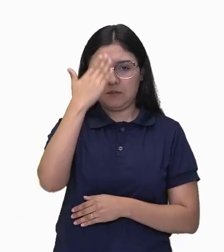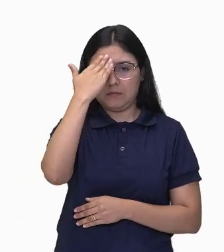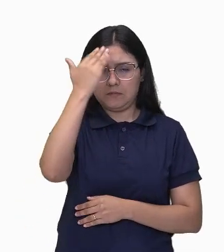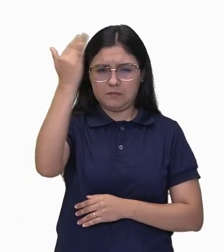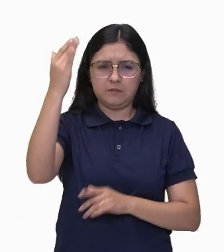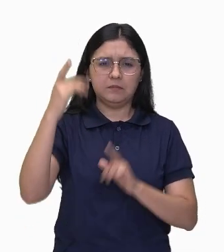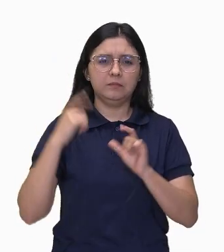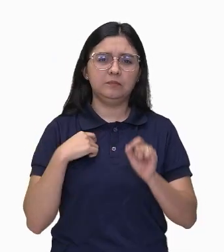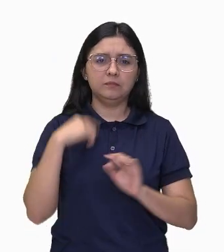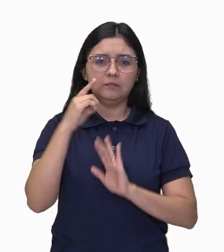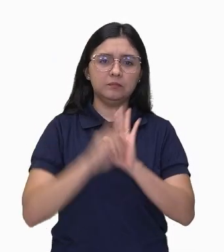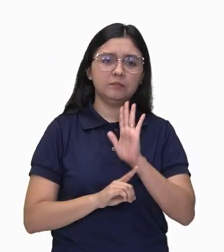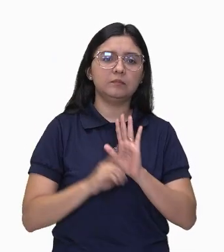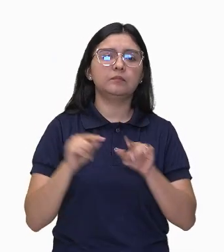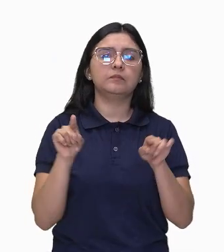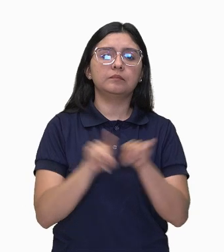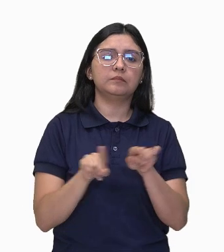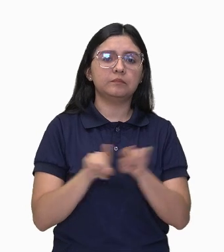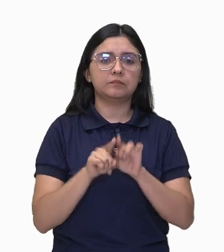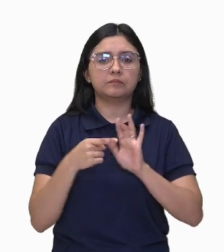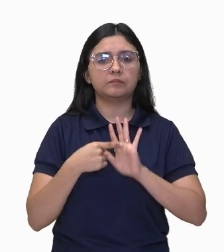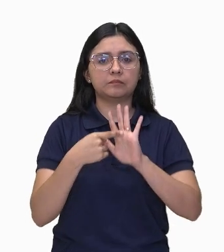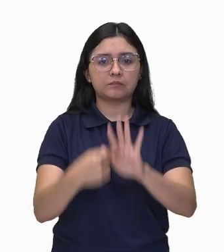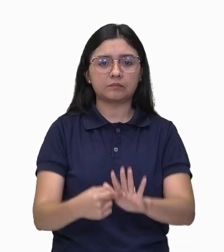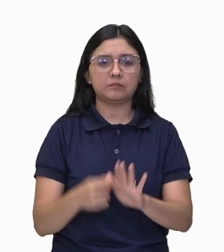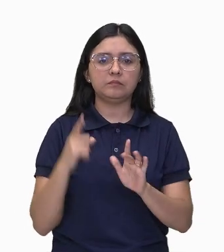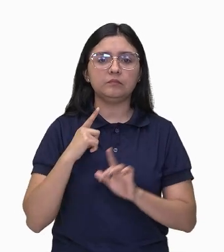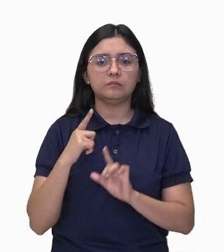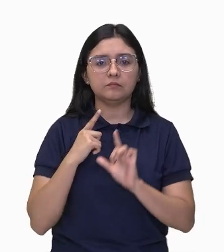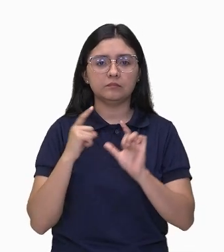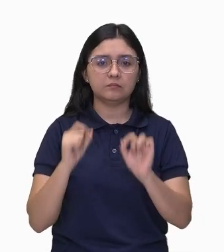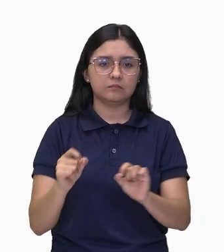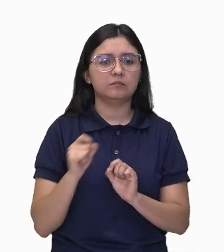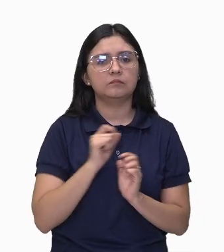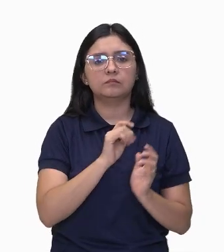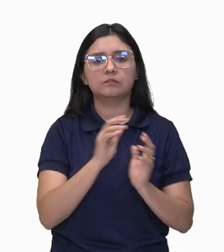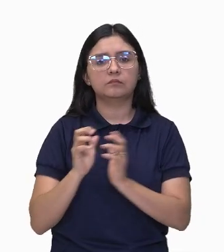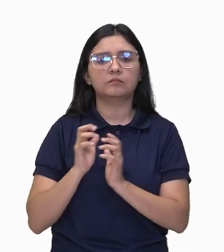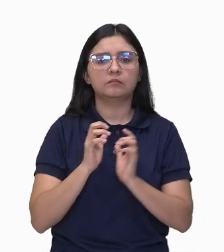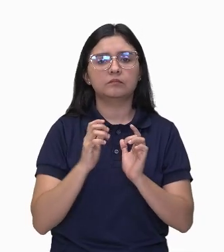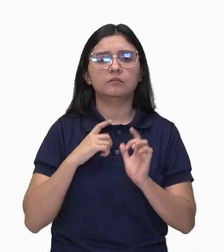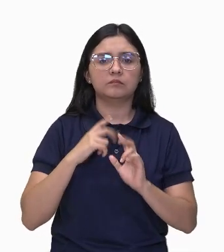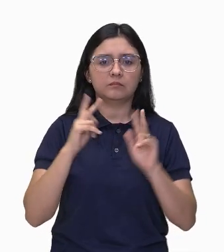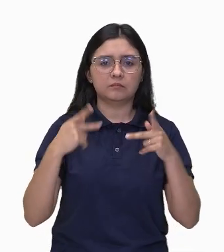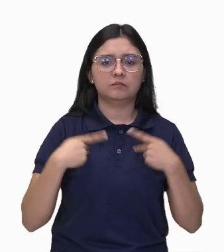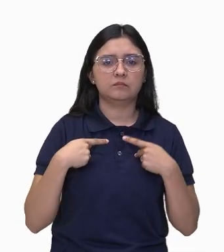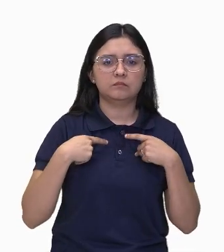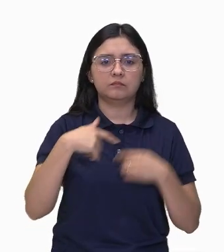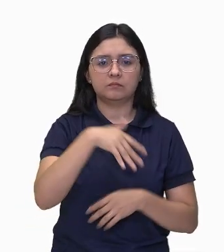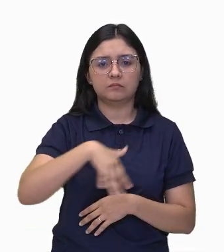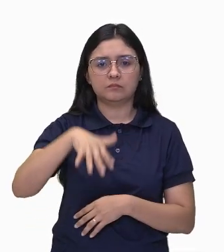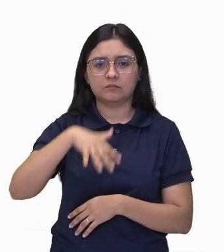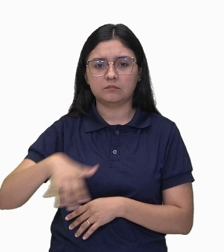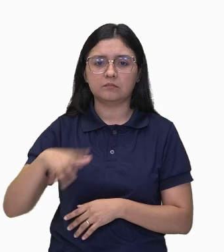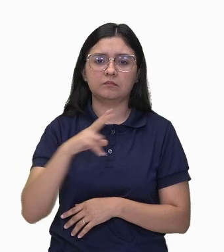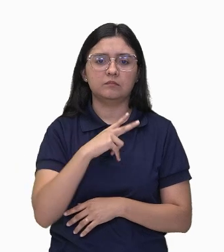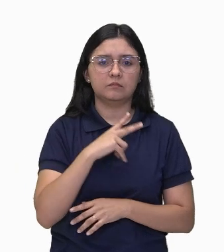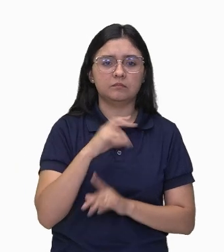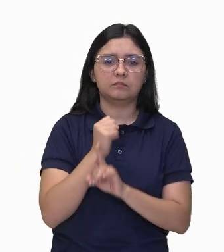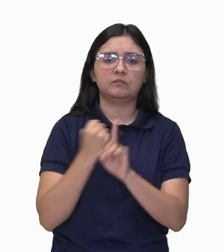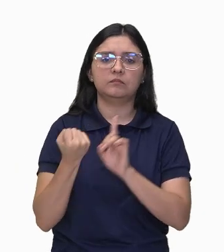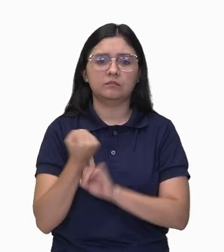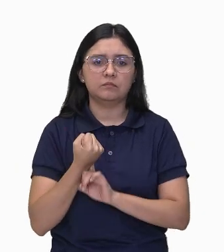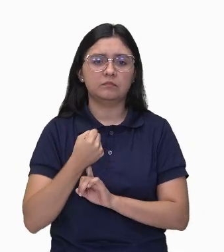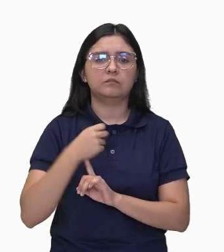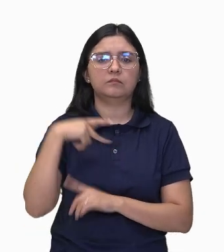os tempos, abordou em sua obra os conflitos humanos nas mais diversas dimensões pessoais,